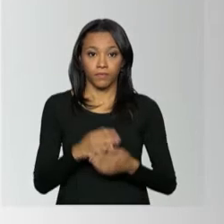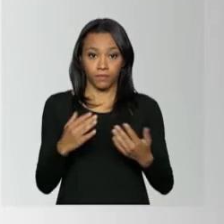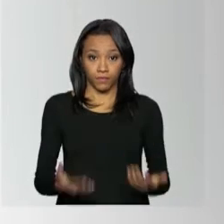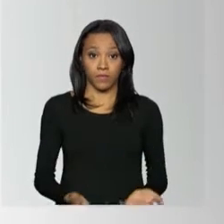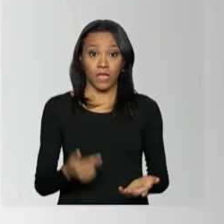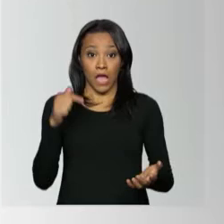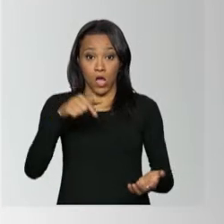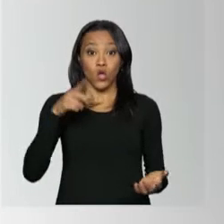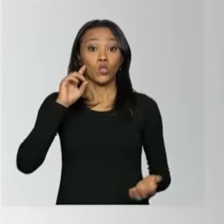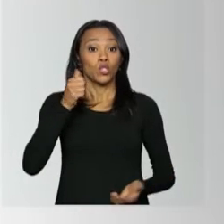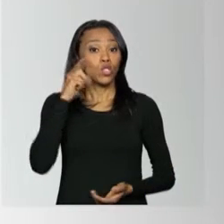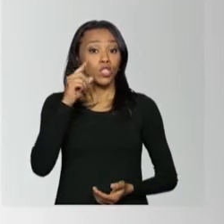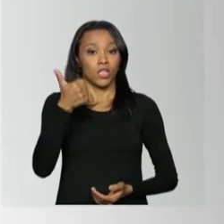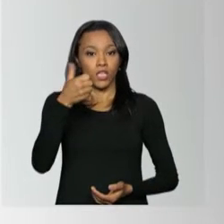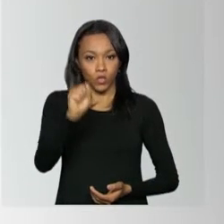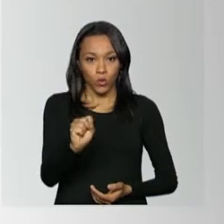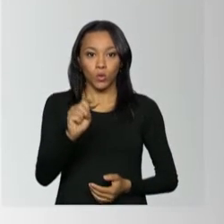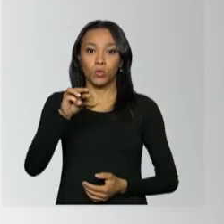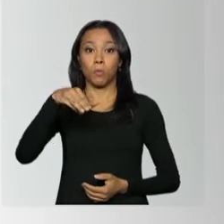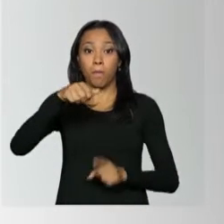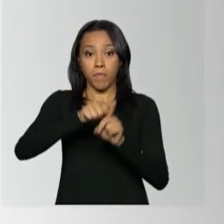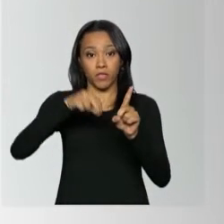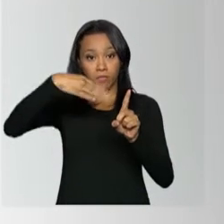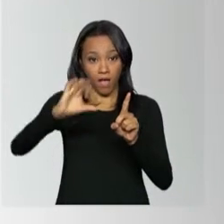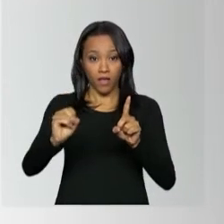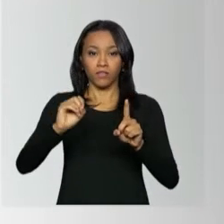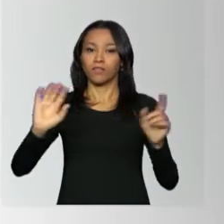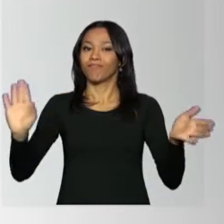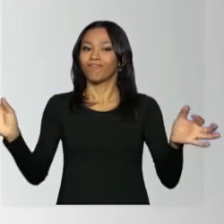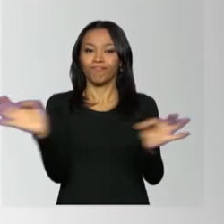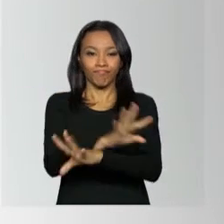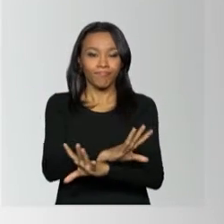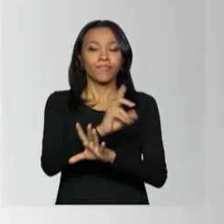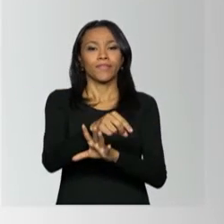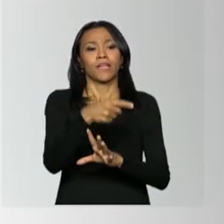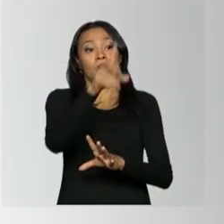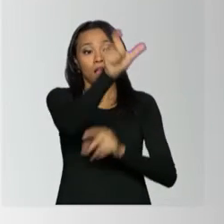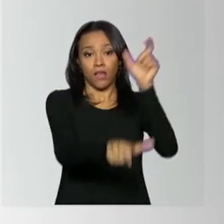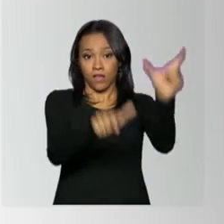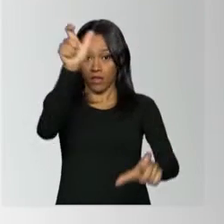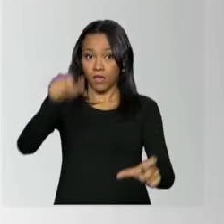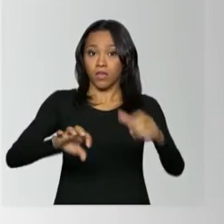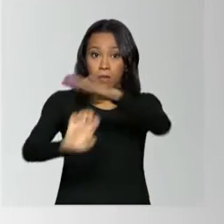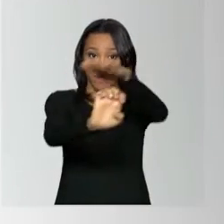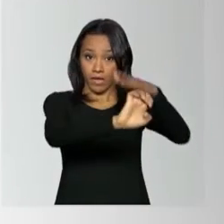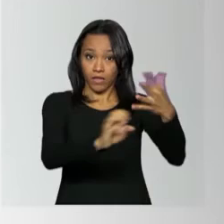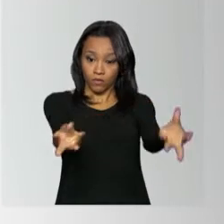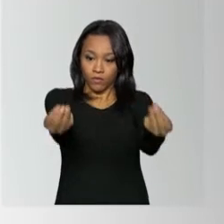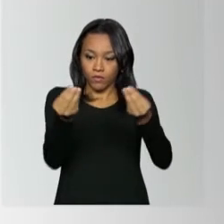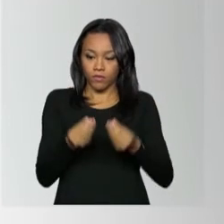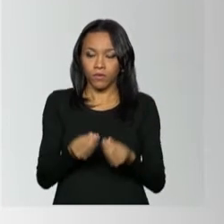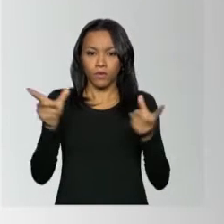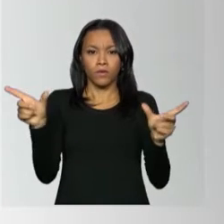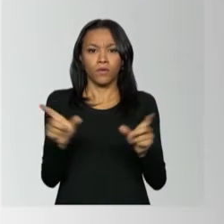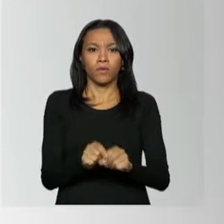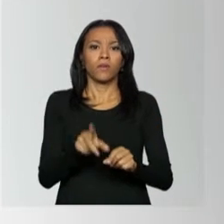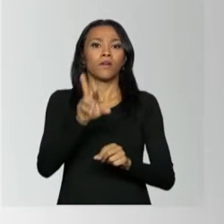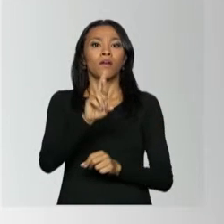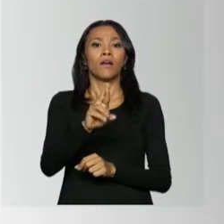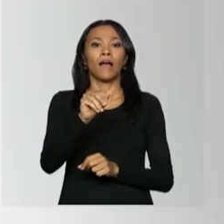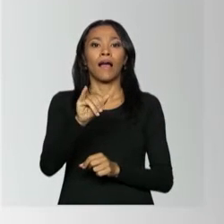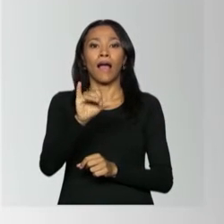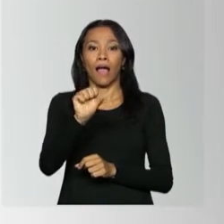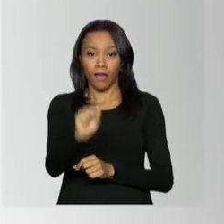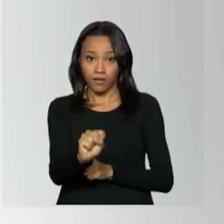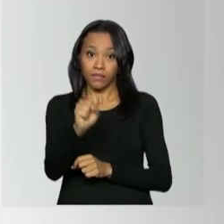Vence no dia 18 de março o prazo para que os empregadores apresentem a Relação Anual de Informações Sociais de 2015.